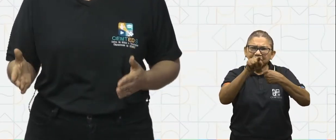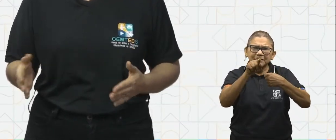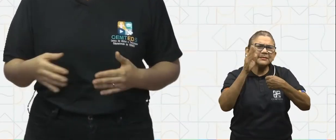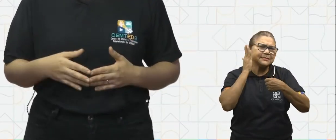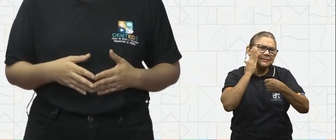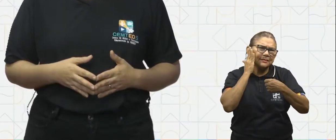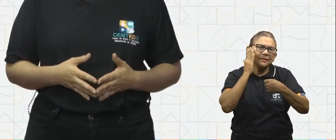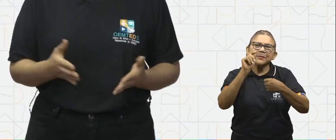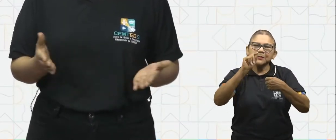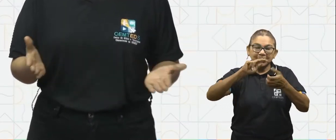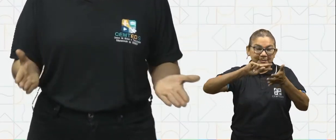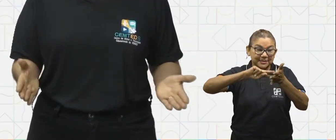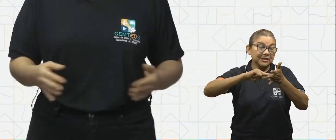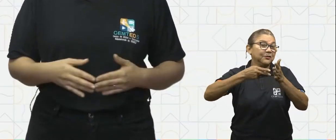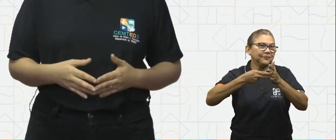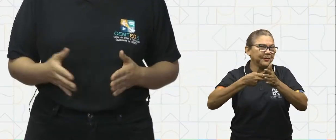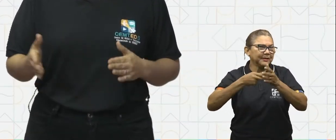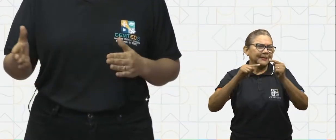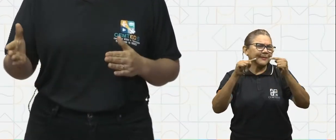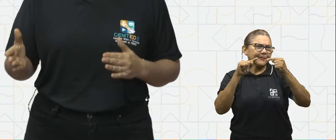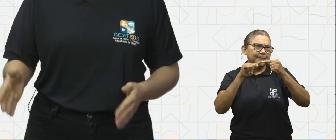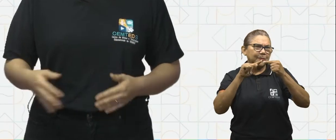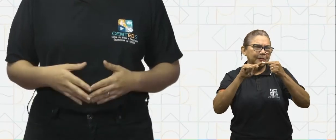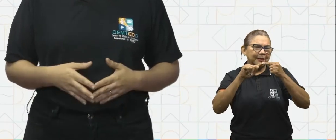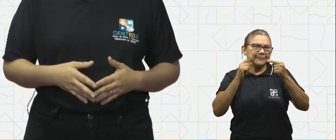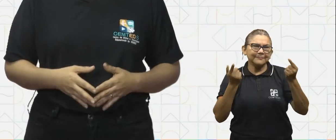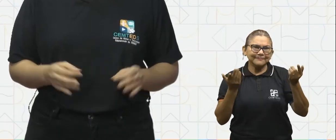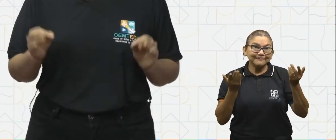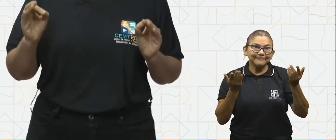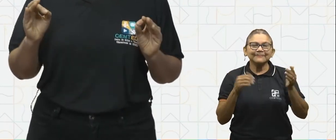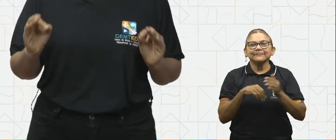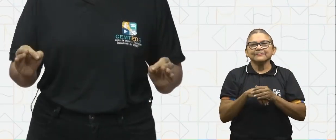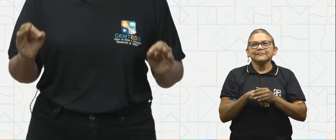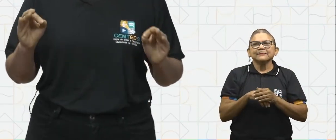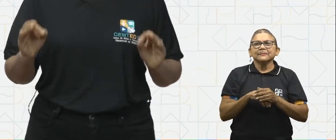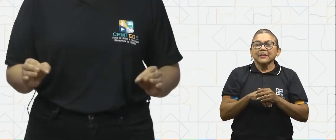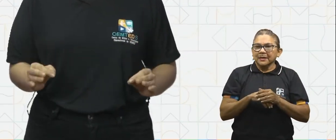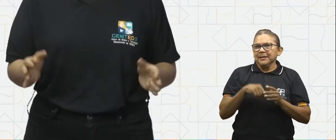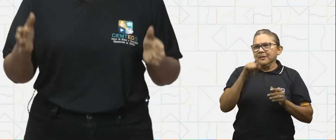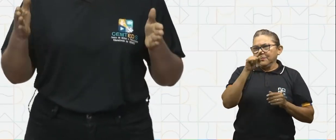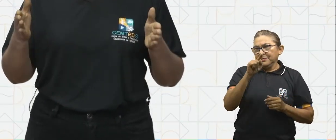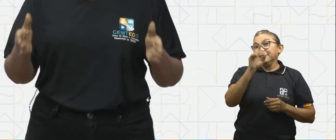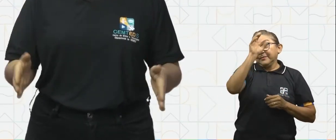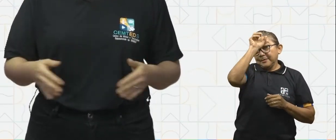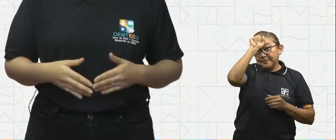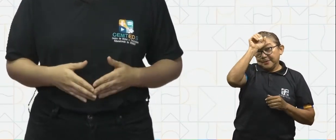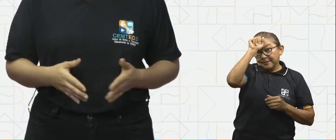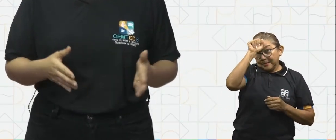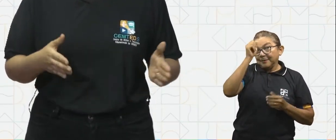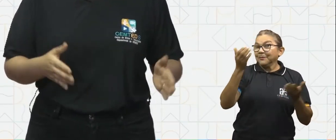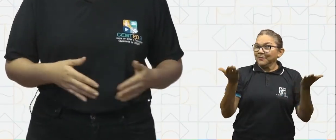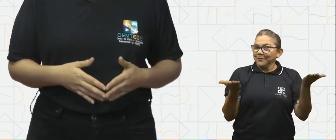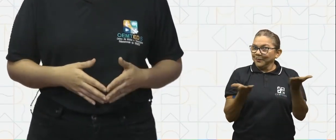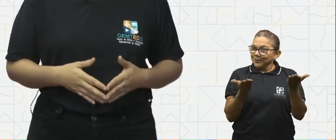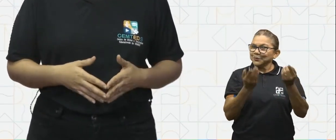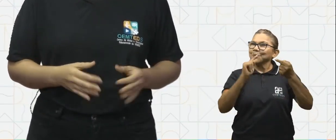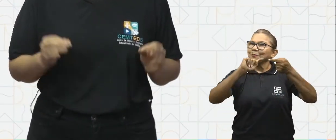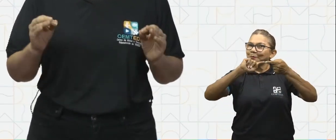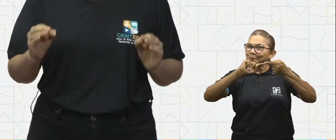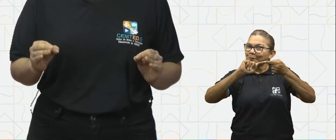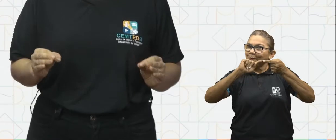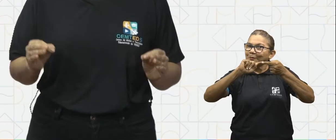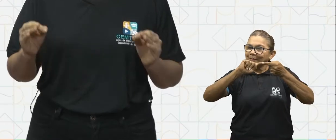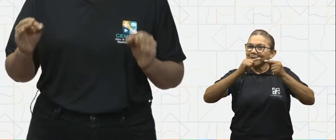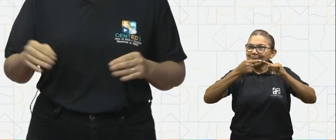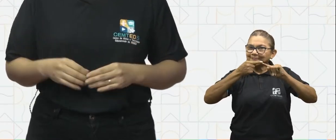significa concordar? O que isso tem a ver com a nossa aula de hoje? Tudo a ver. Fique por aqui que vamos